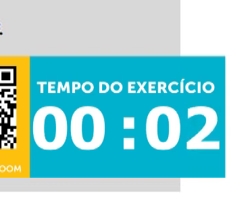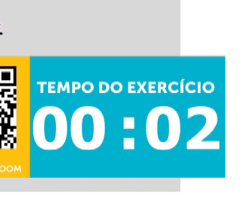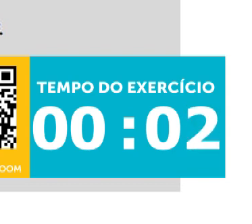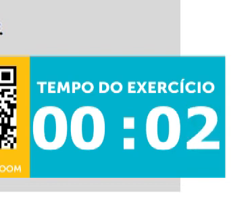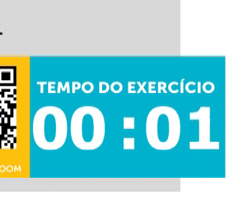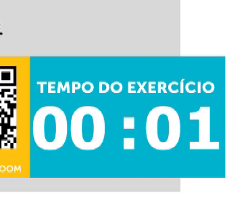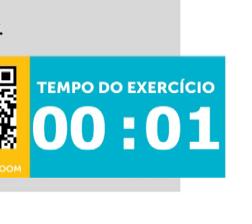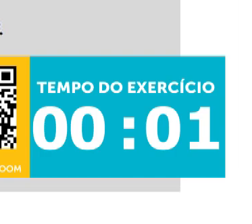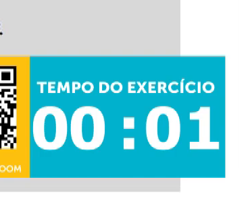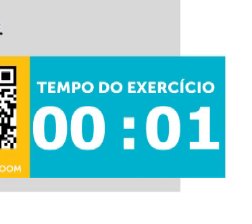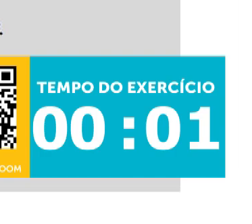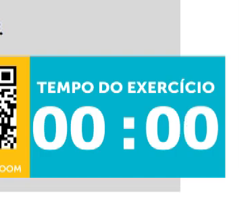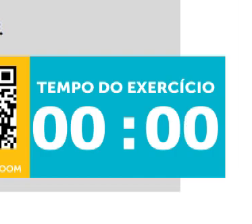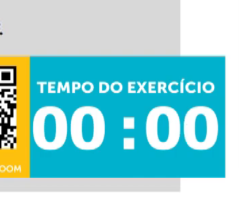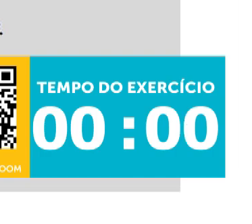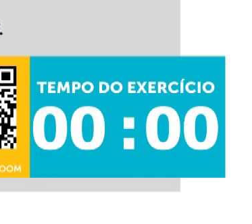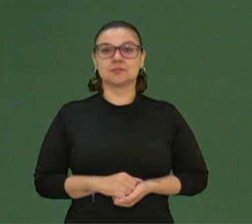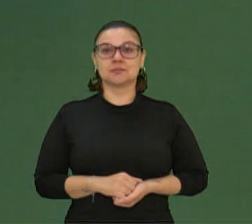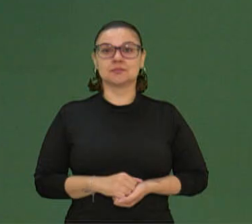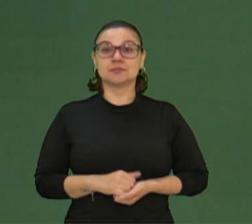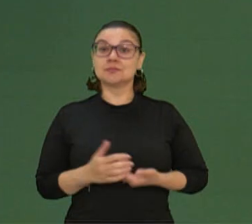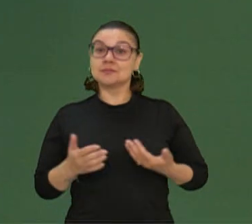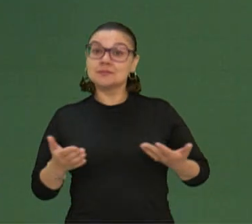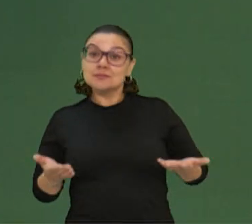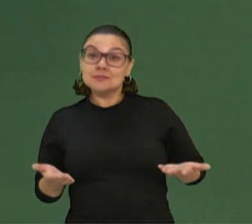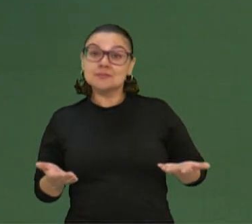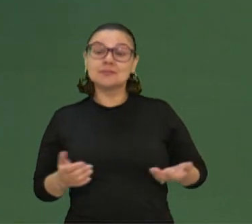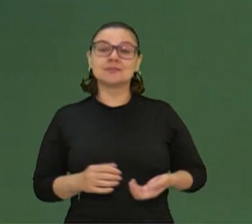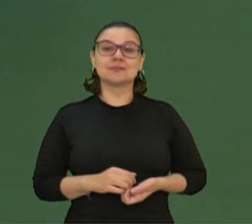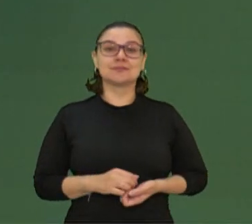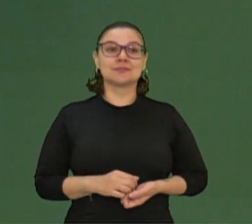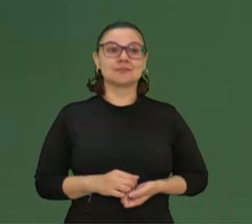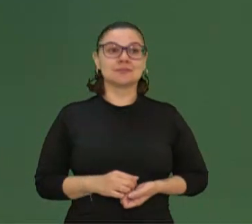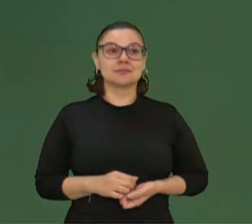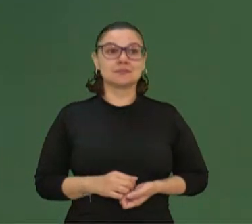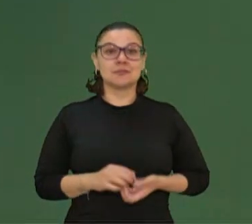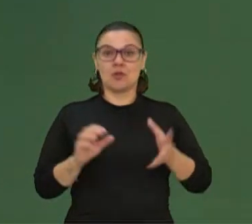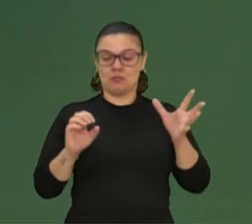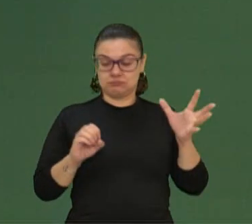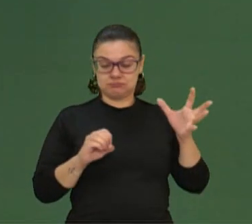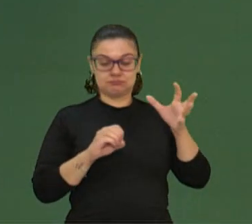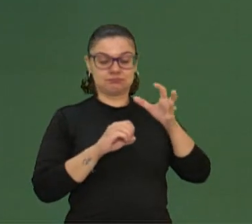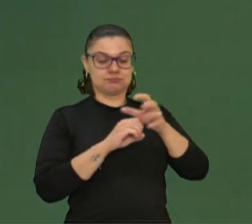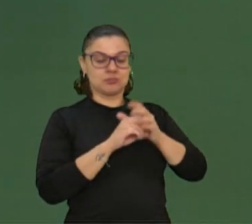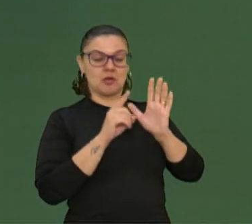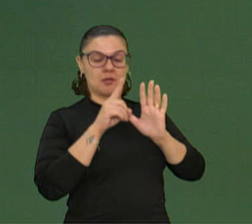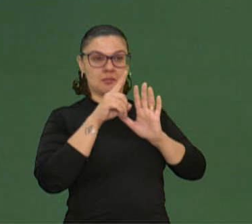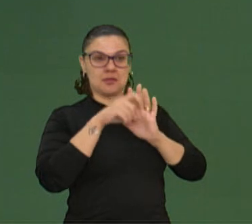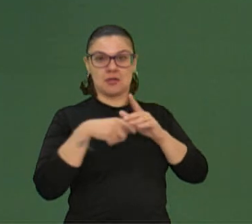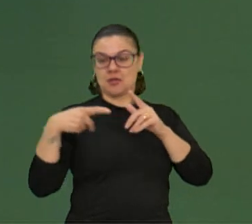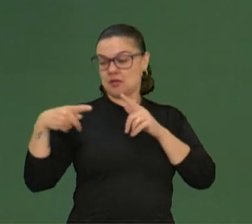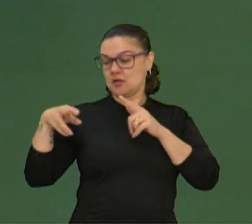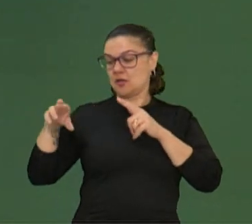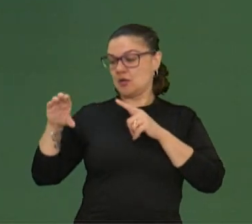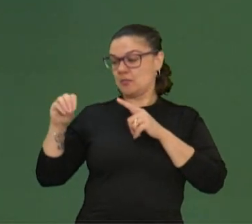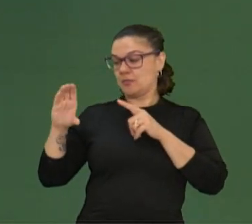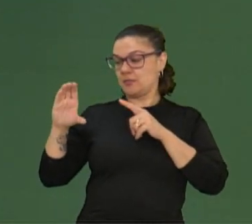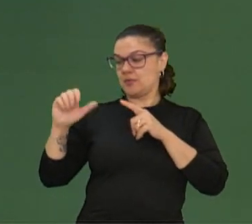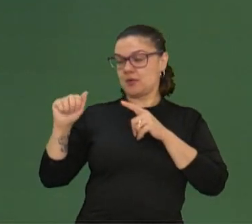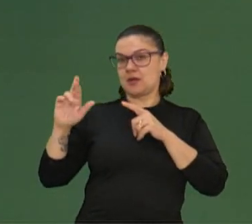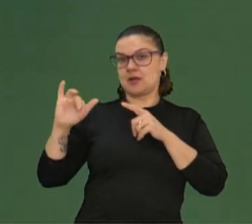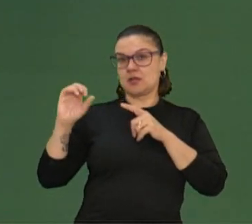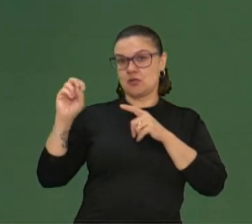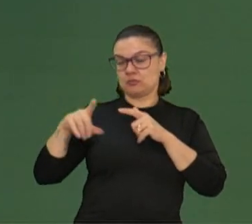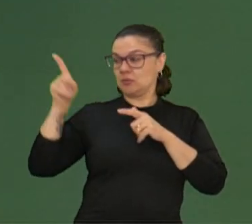Então, pessoal, globoma bactéria procarionte. Elimina B e elimina